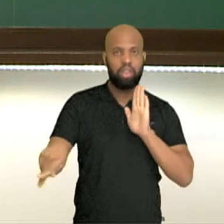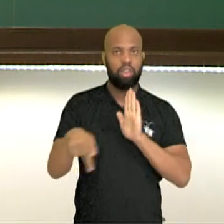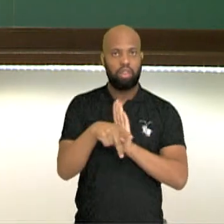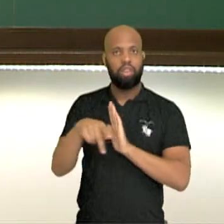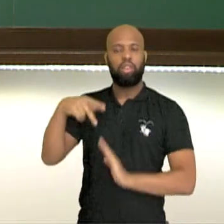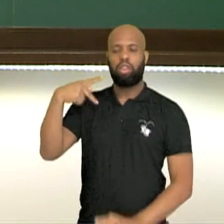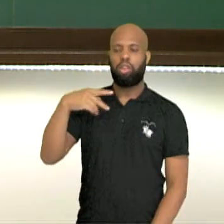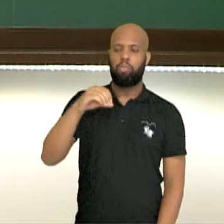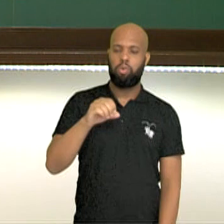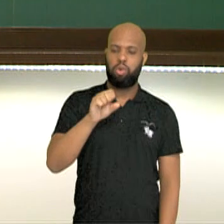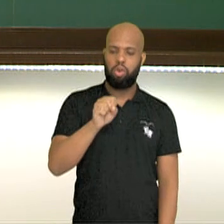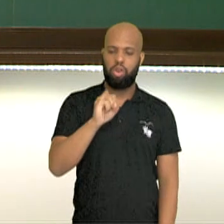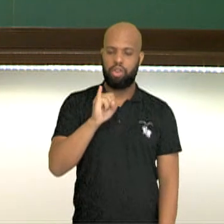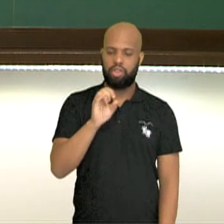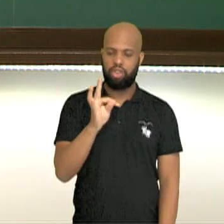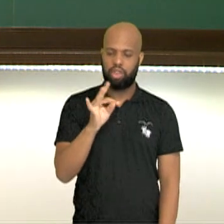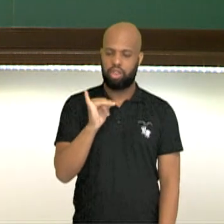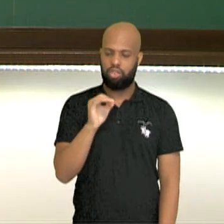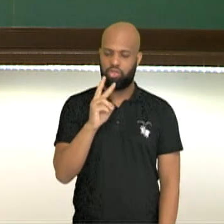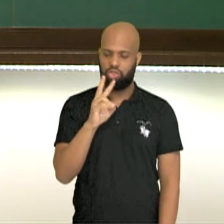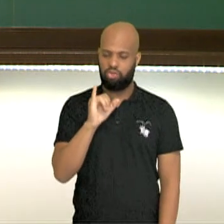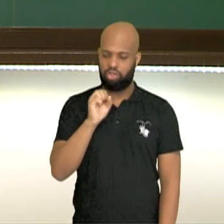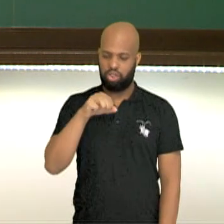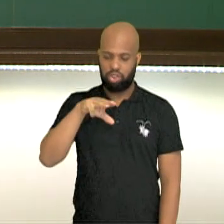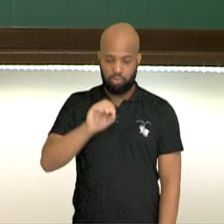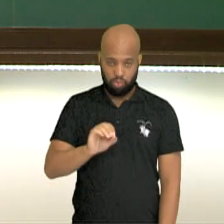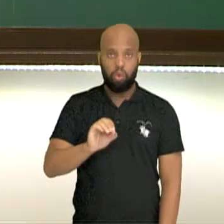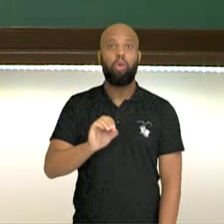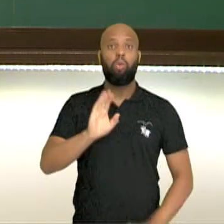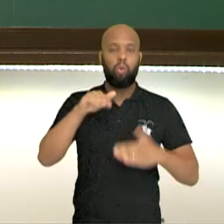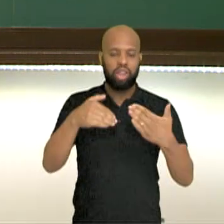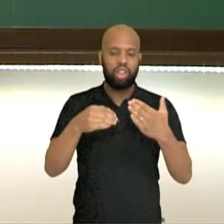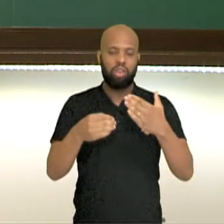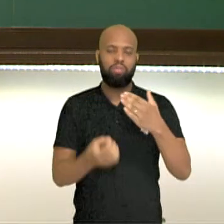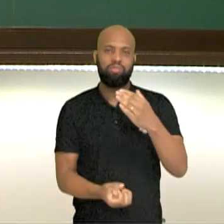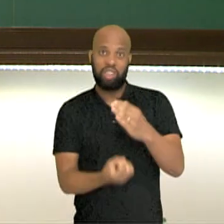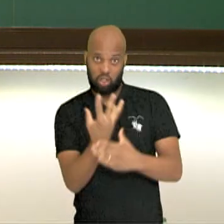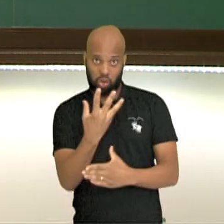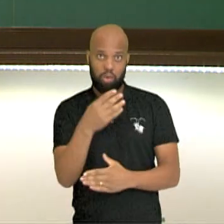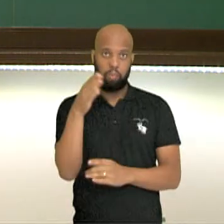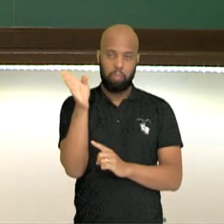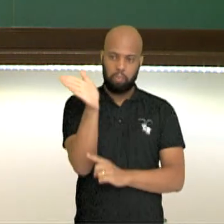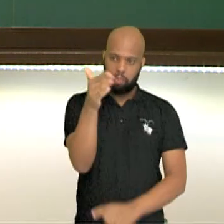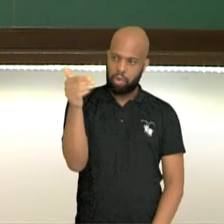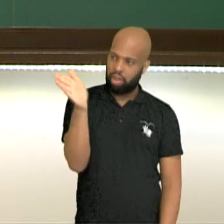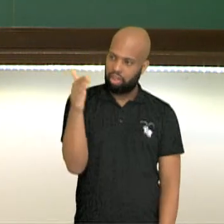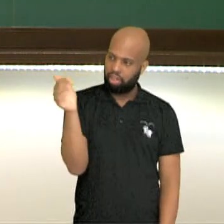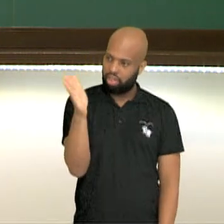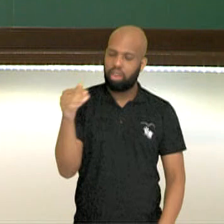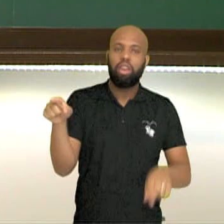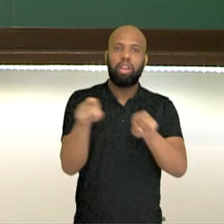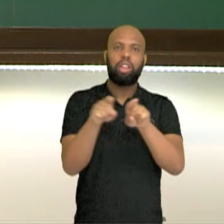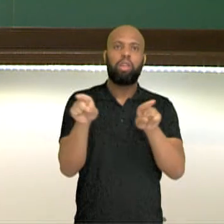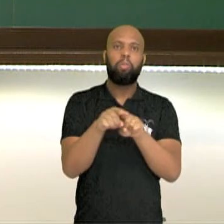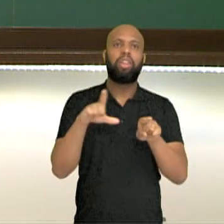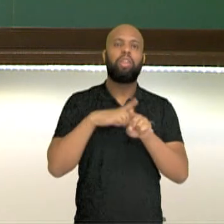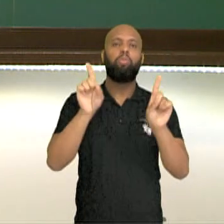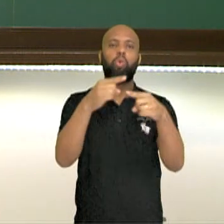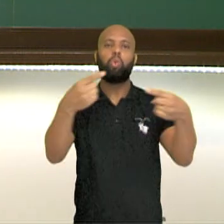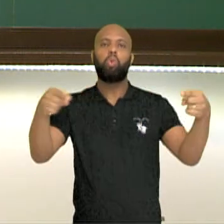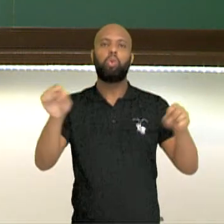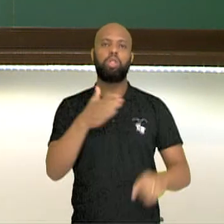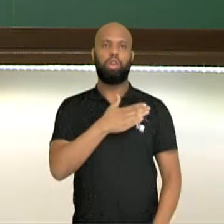do positivismo, né? Então, os criadores da nossa bandeira, né? Até mesmo do hino nacional brasileiro, toda essa estrutura